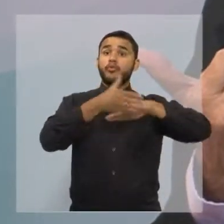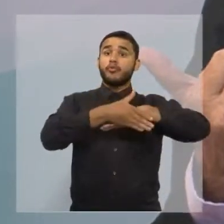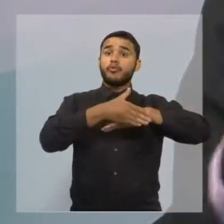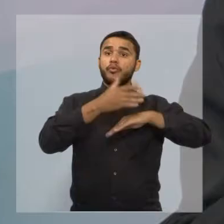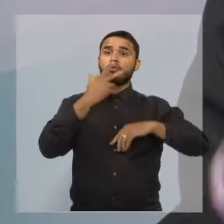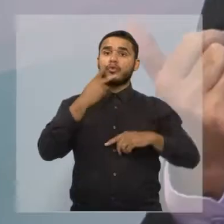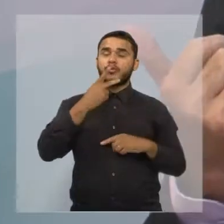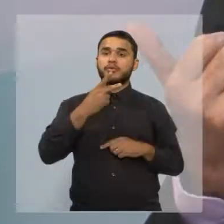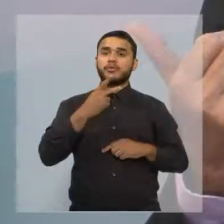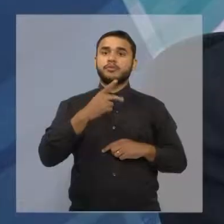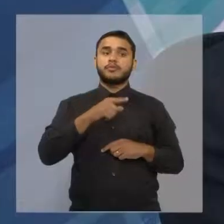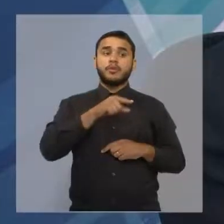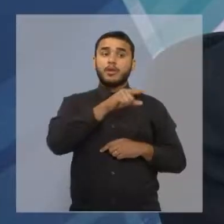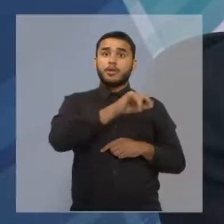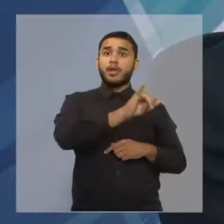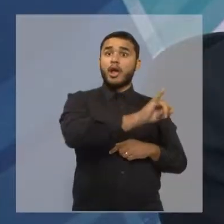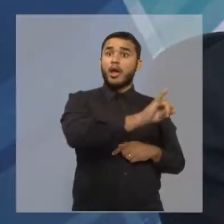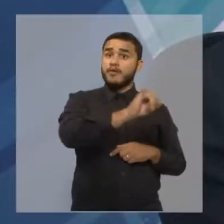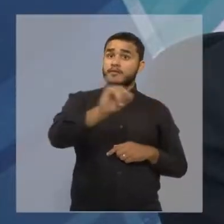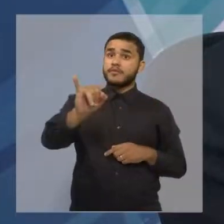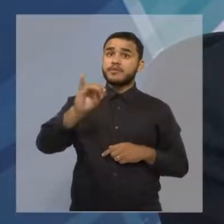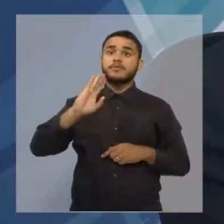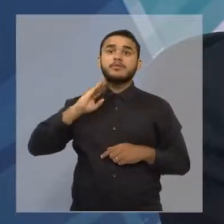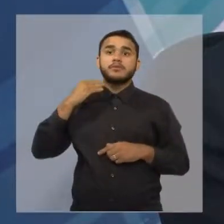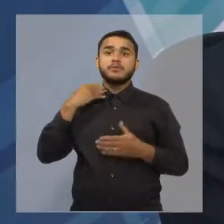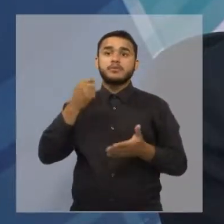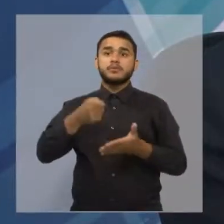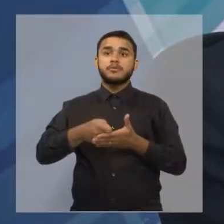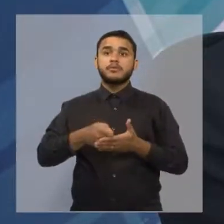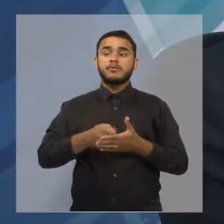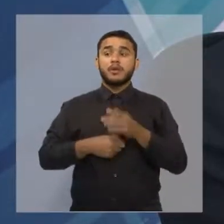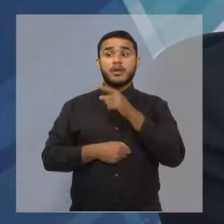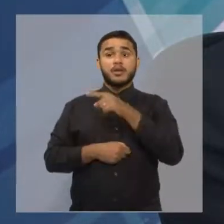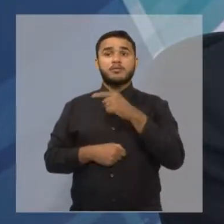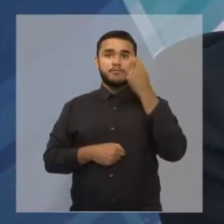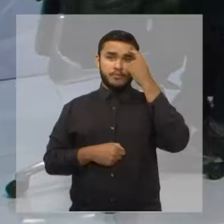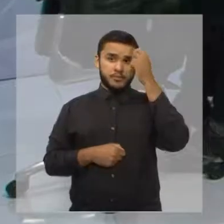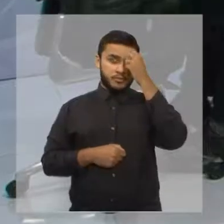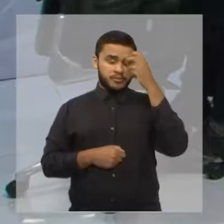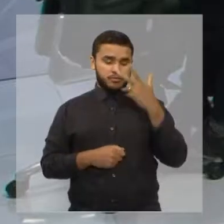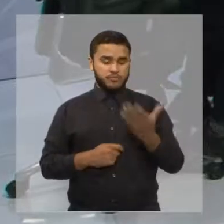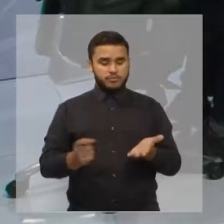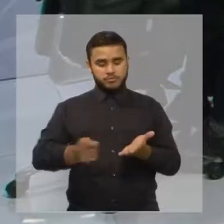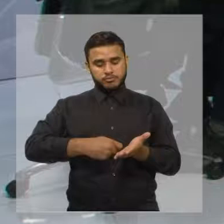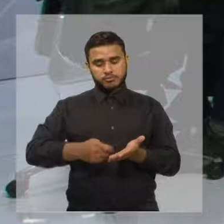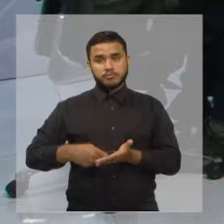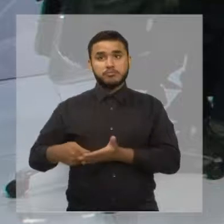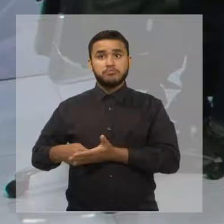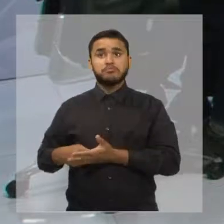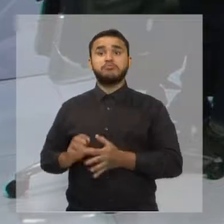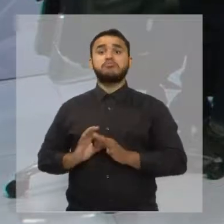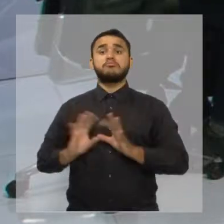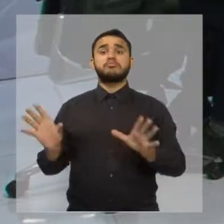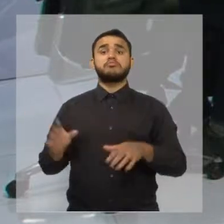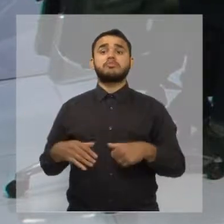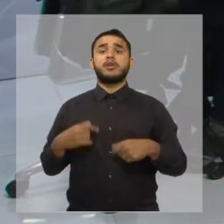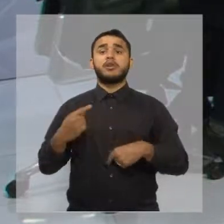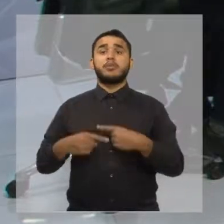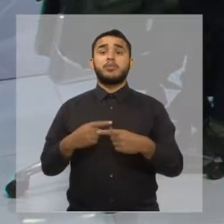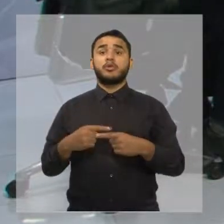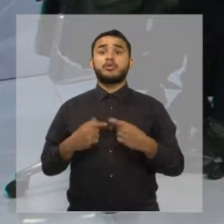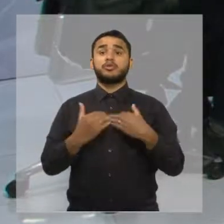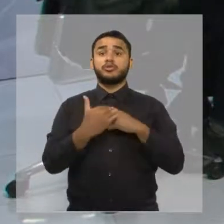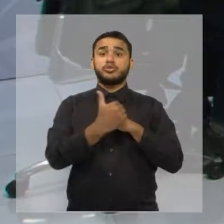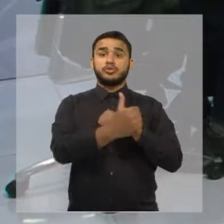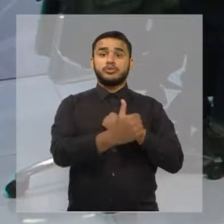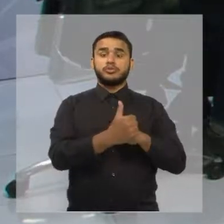ser contactado oficialmente, ele toma conhecimento, aí dá um despacho bobo e responde, quando ele é provocado, ele